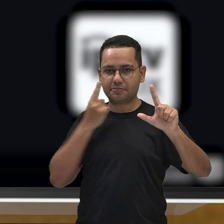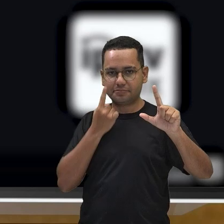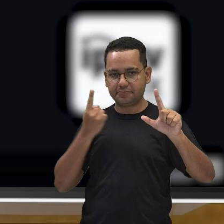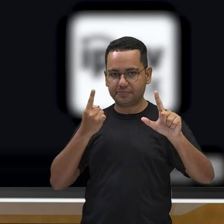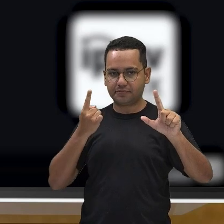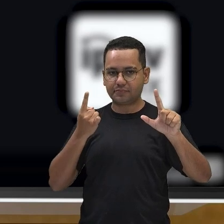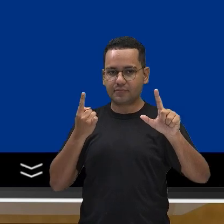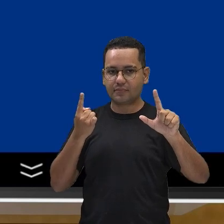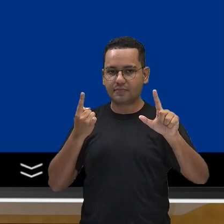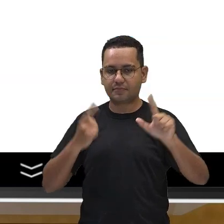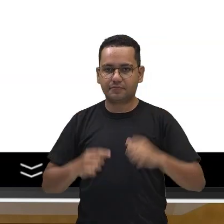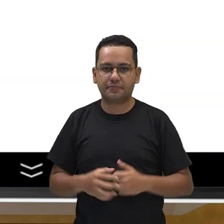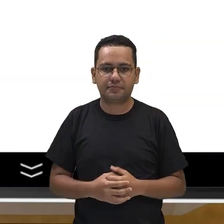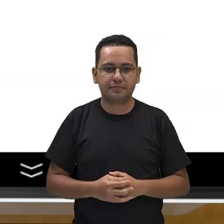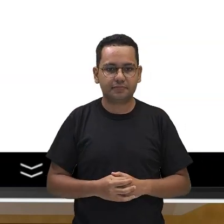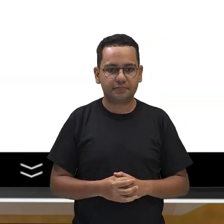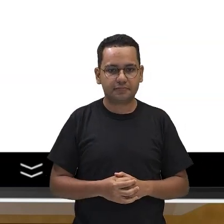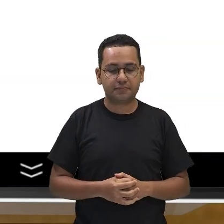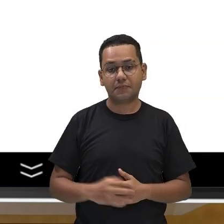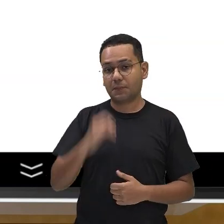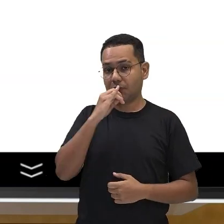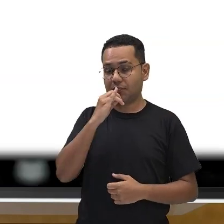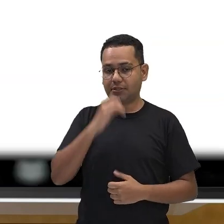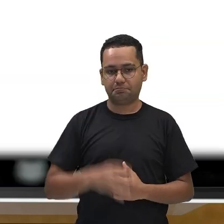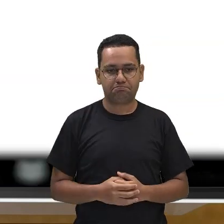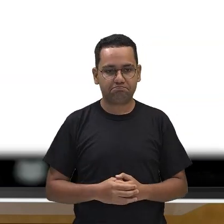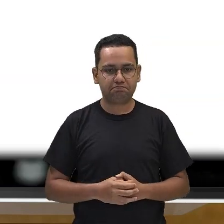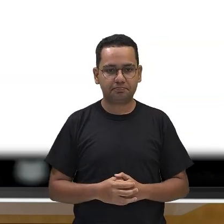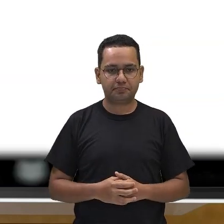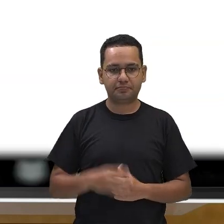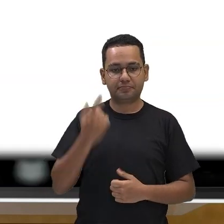com o nome de usuário. Exemplo, Manaus,